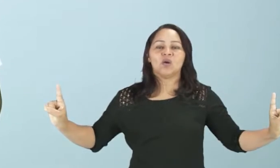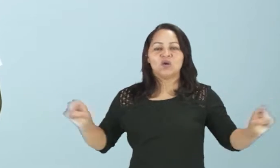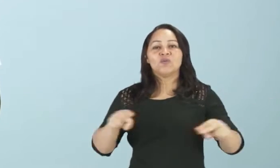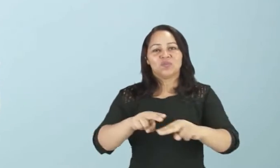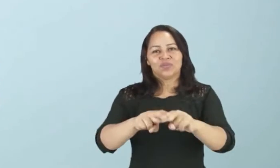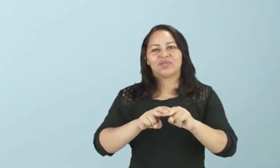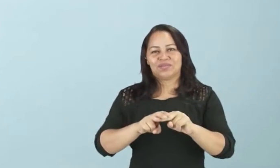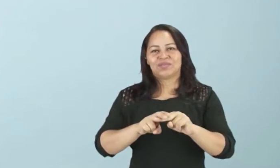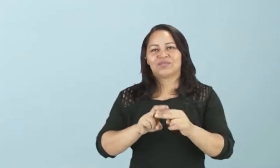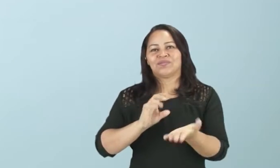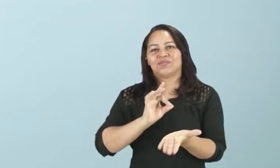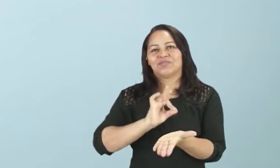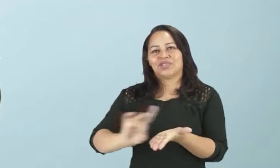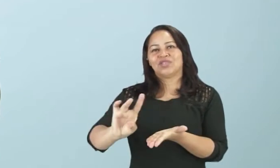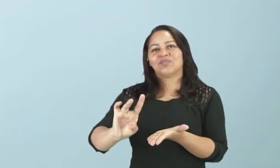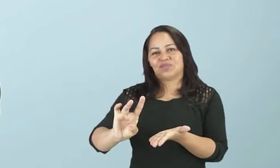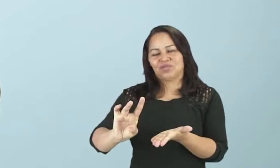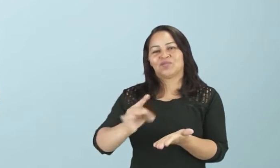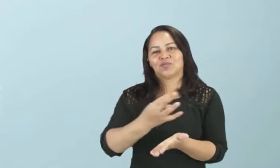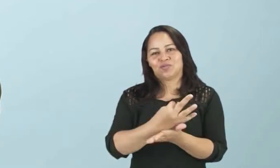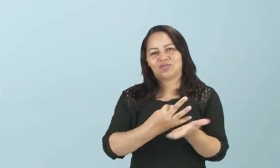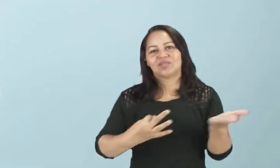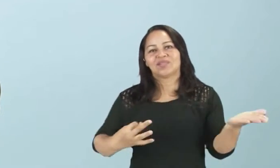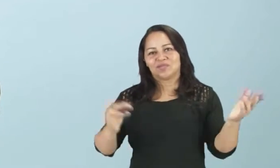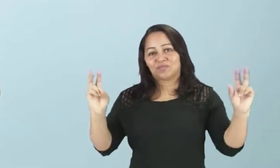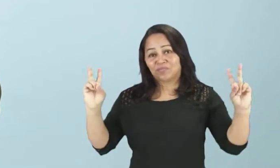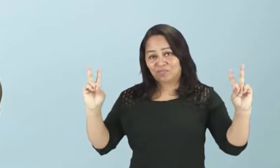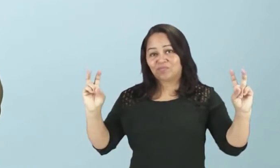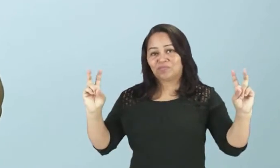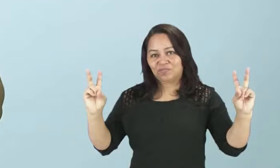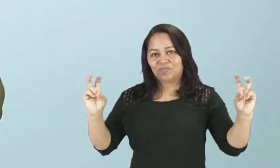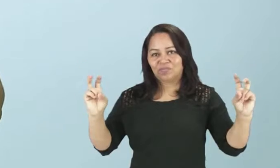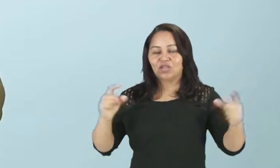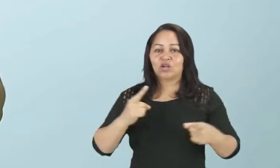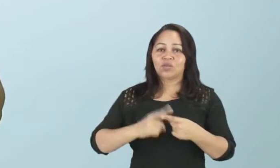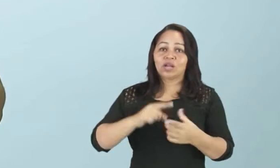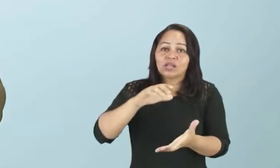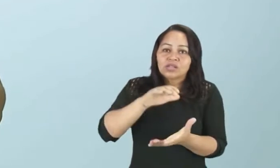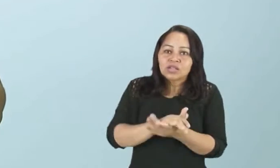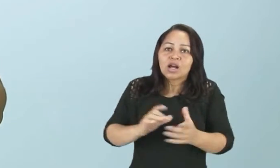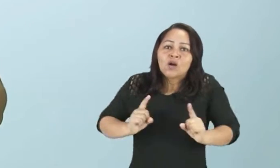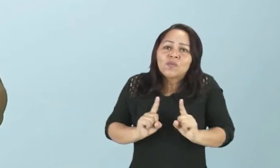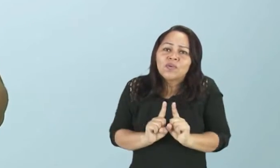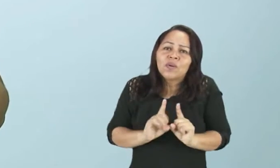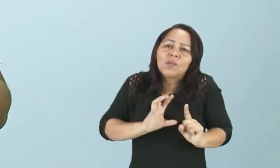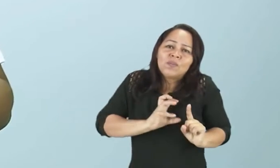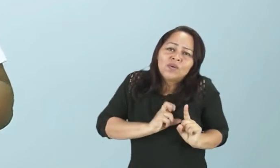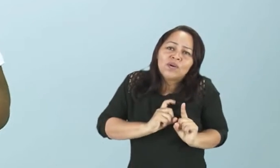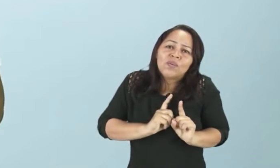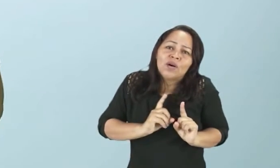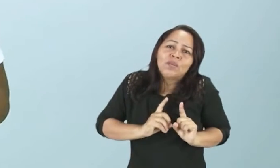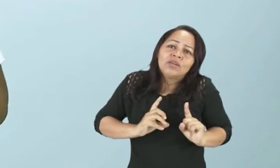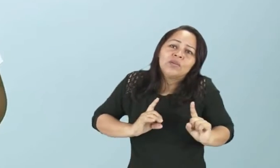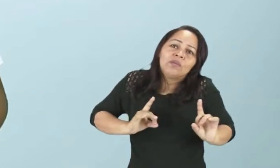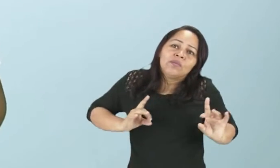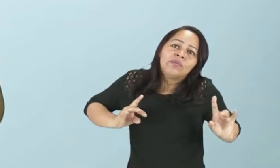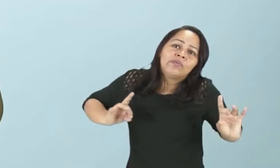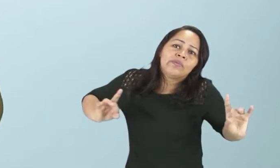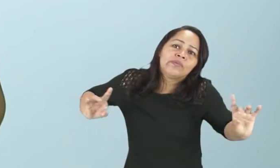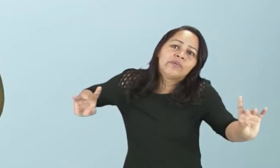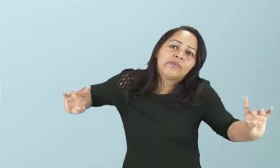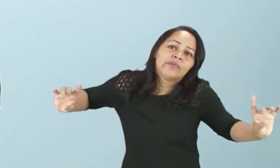chama o quê? Inimigos. Vocês vão percebendo ali que o texto ele vai distanciando o casal, certo?